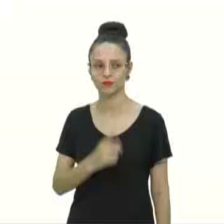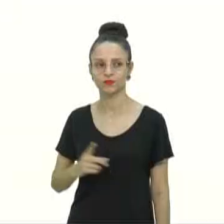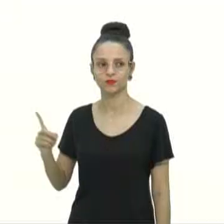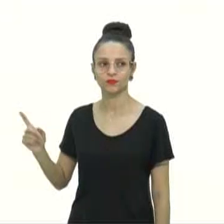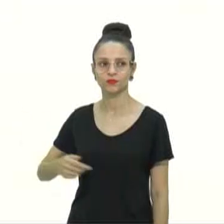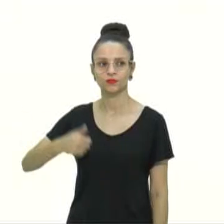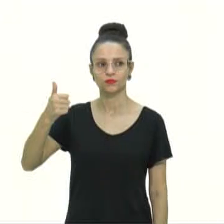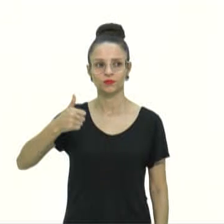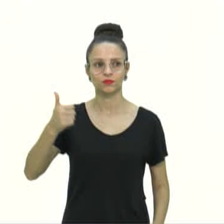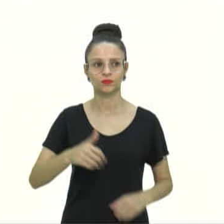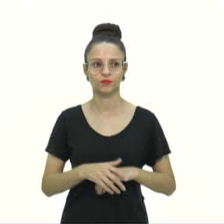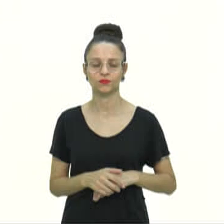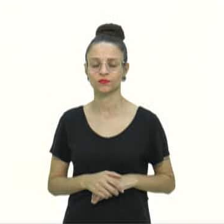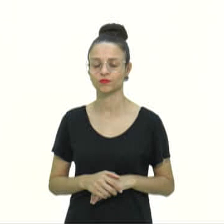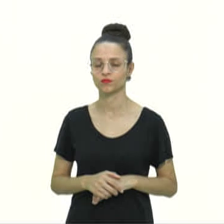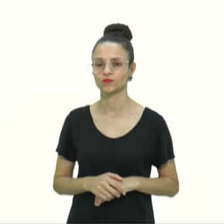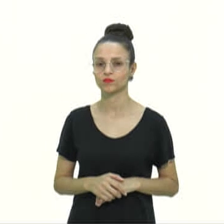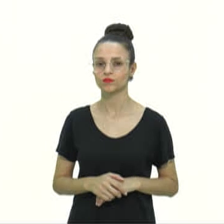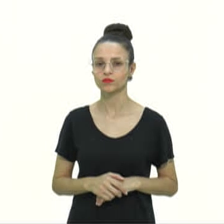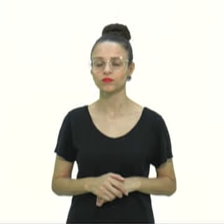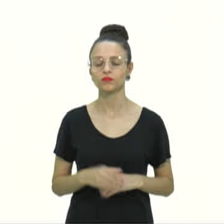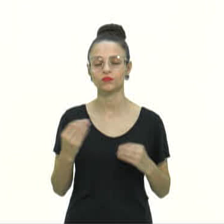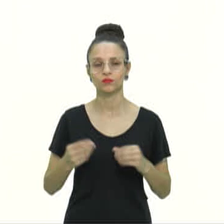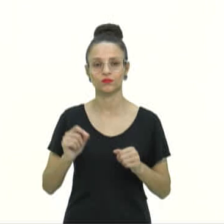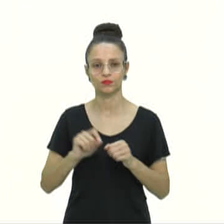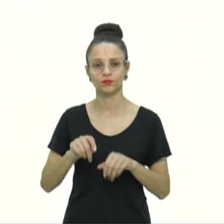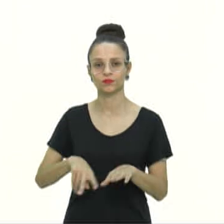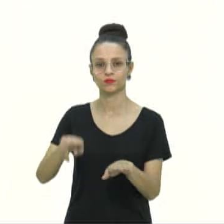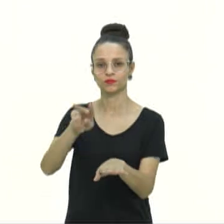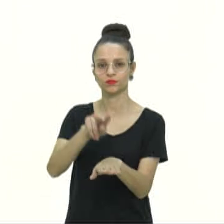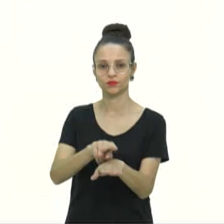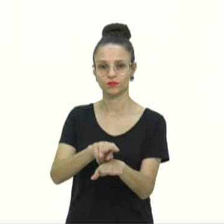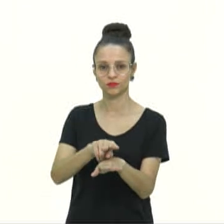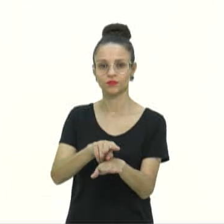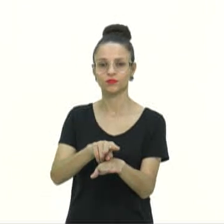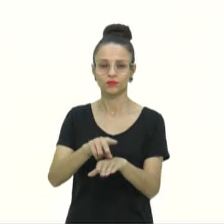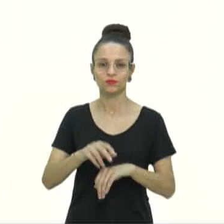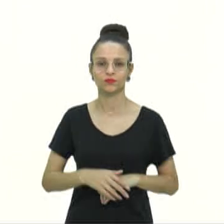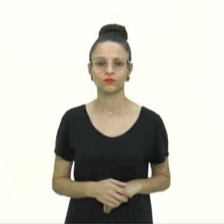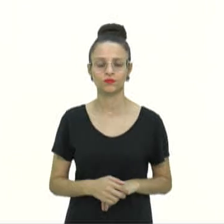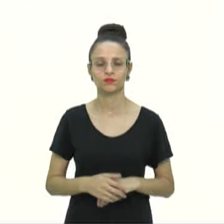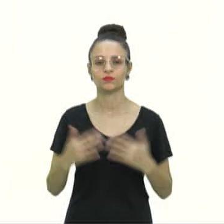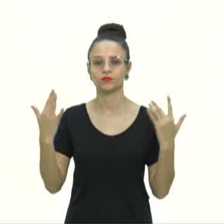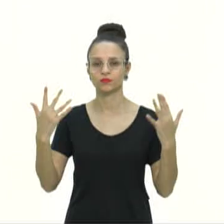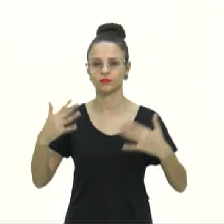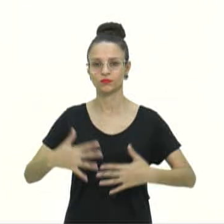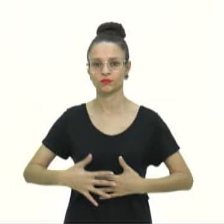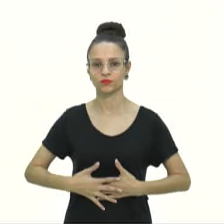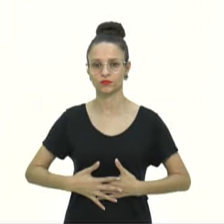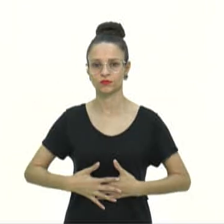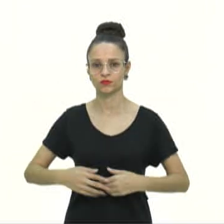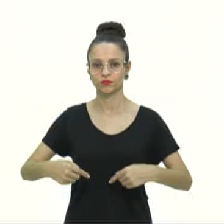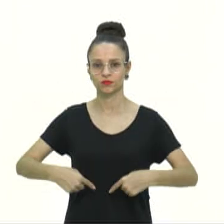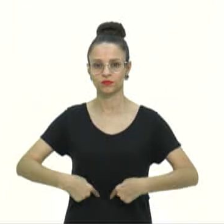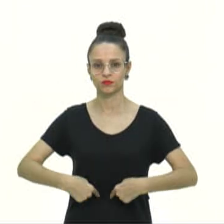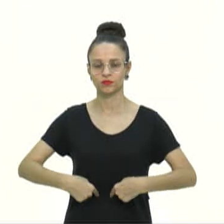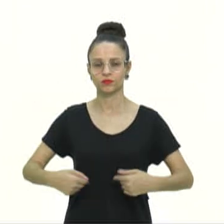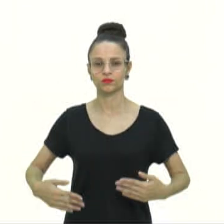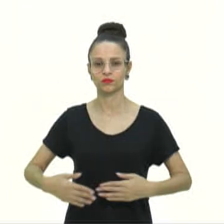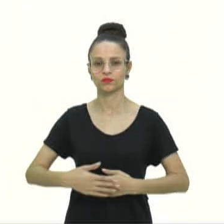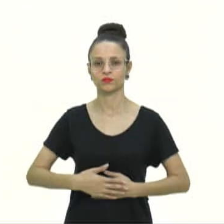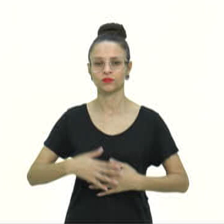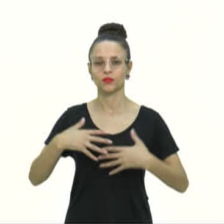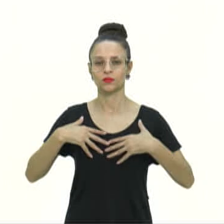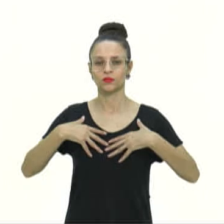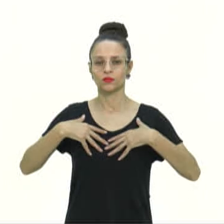Qual é o primeiro exercício? Então, o primeiro exercício é para ser feito deitado, né? Então, você vai colocar as mãos no abdômen, na altura do umbigo e respirar um